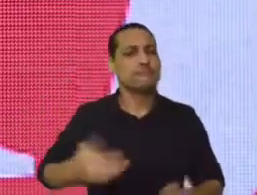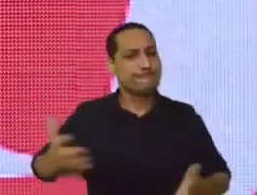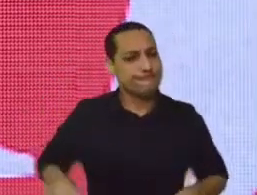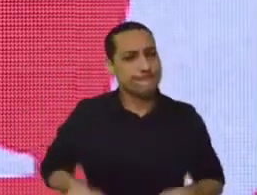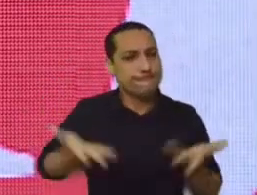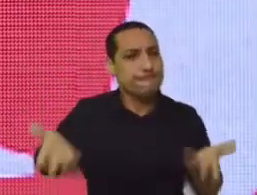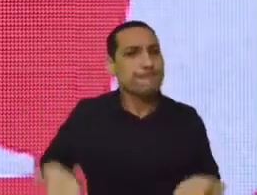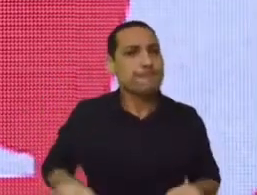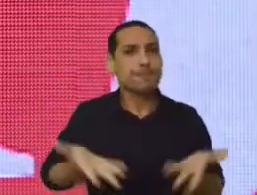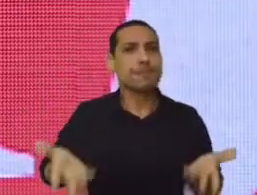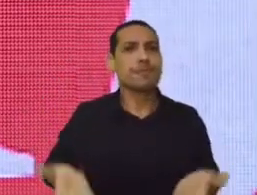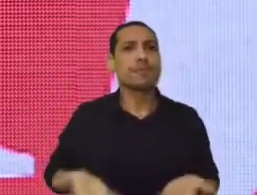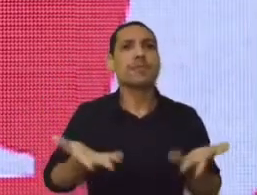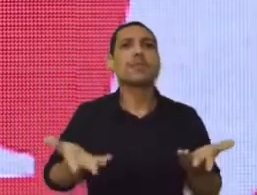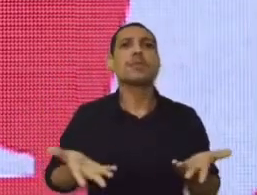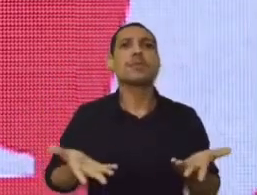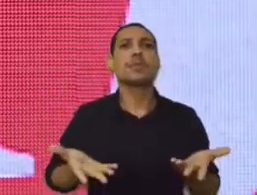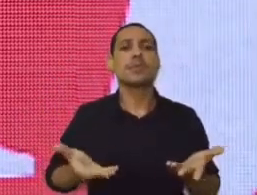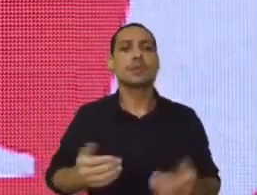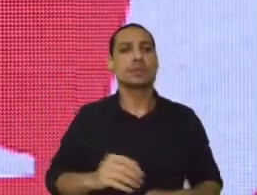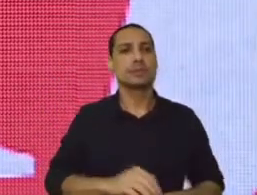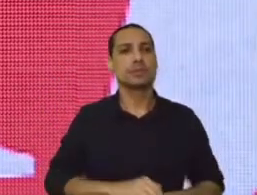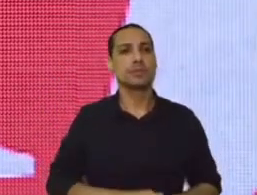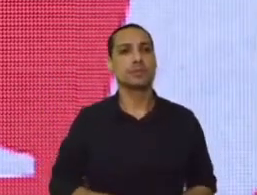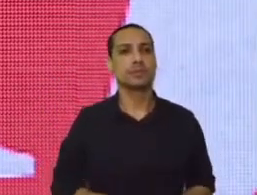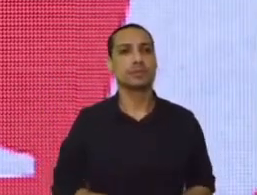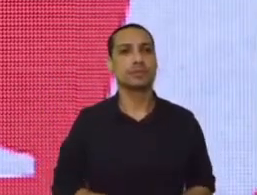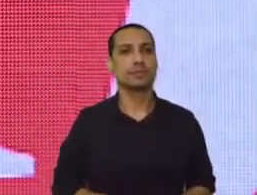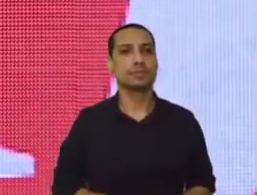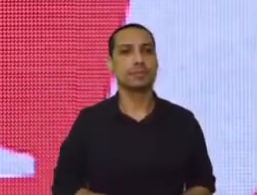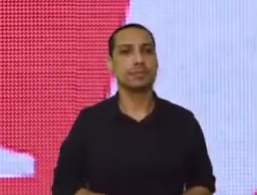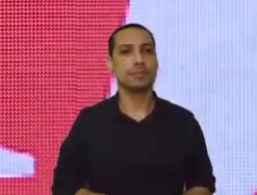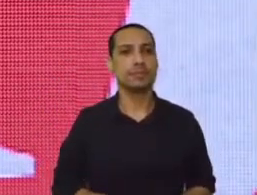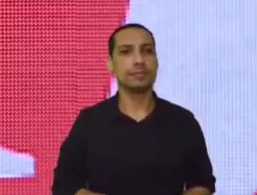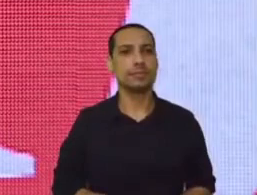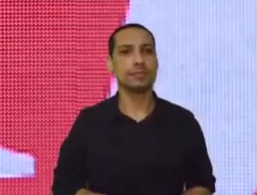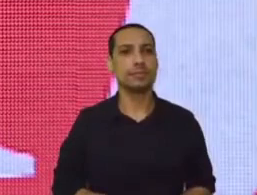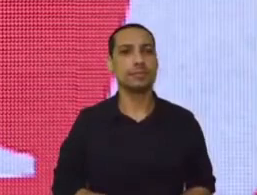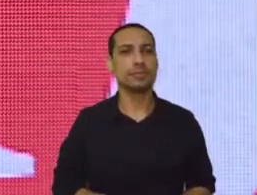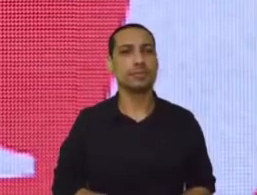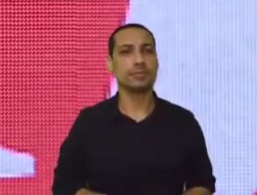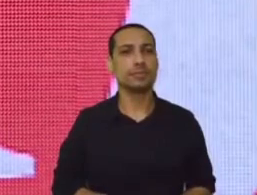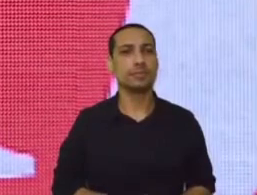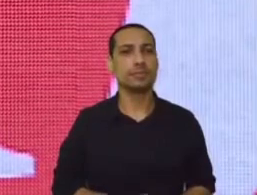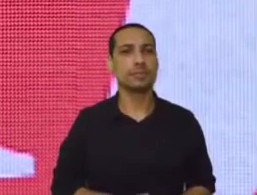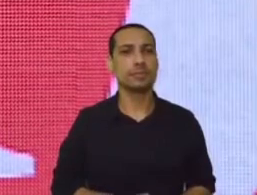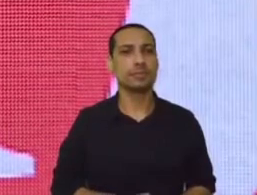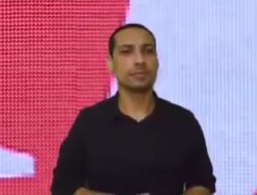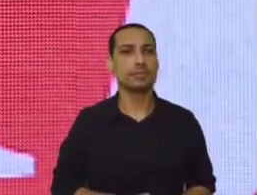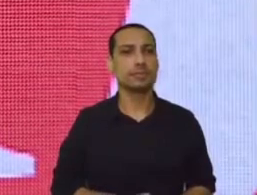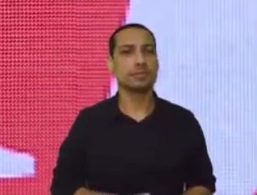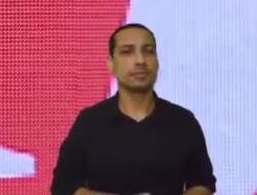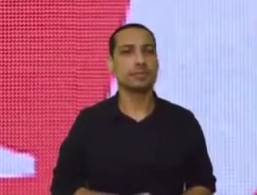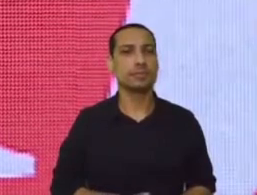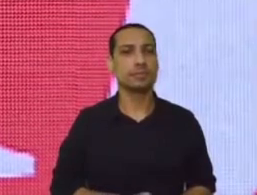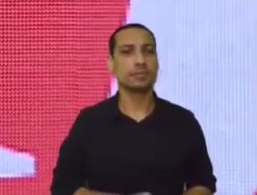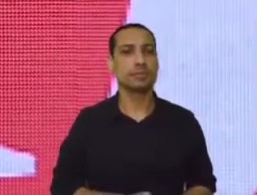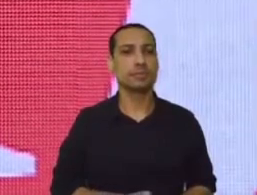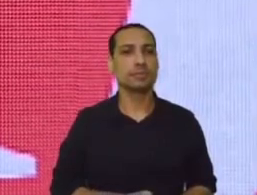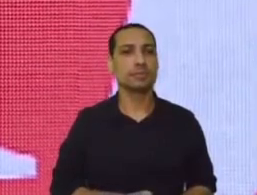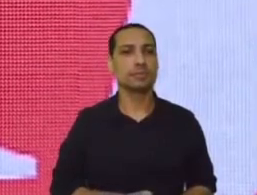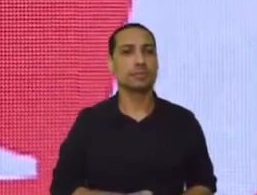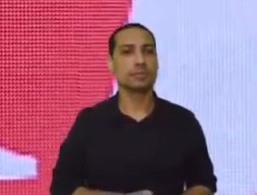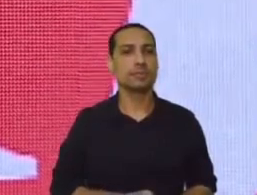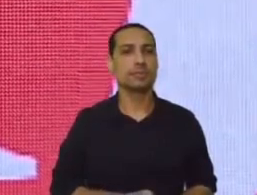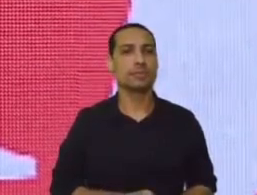motivação para a gente. Na verdade, quando nós chegamos hoje na CUT, atual direção, nós recebemos uma herança, né, daqueles que